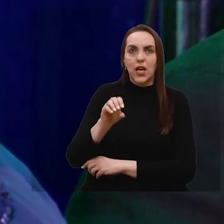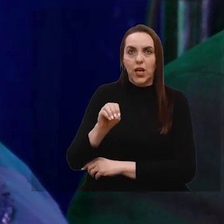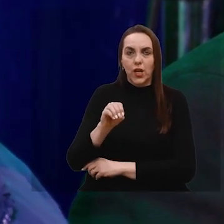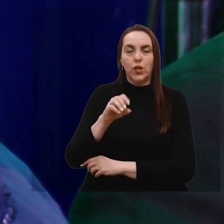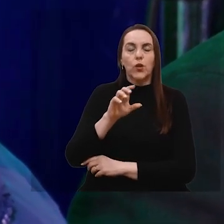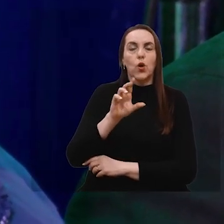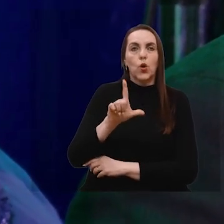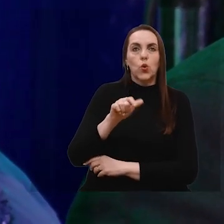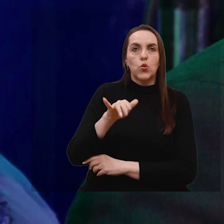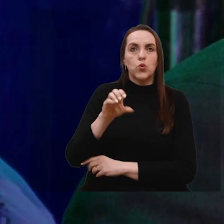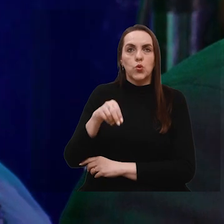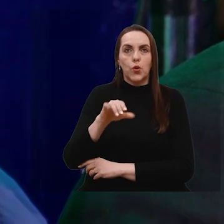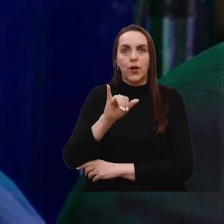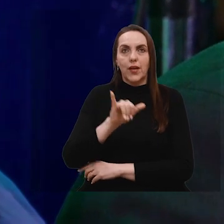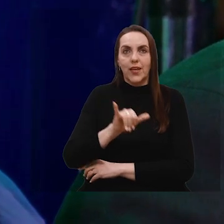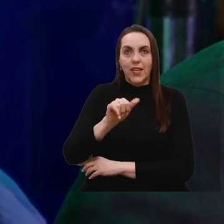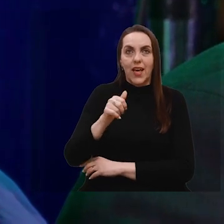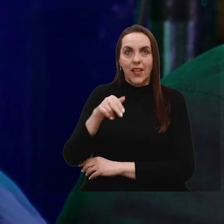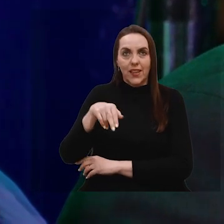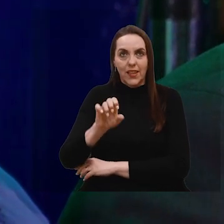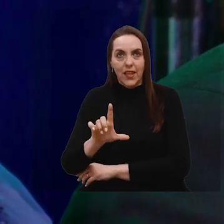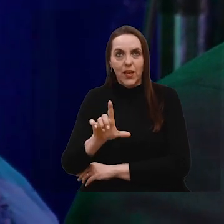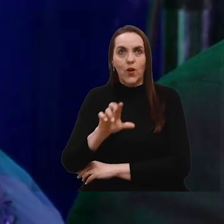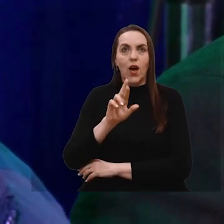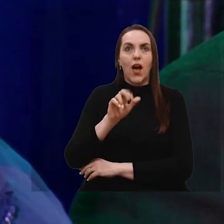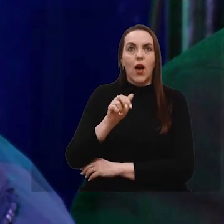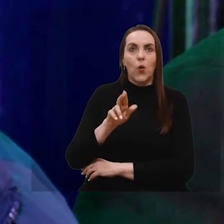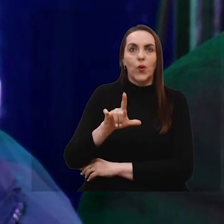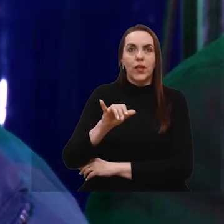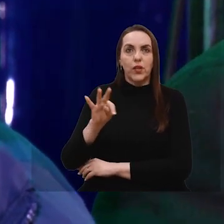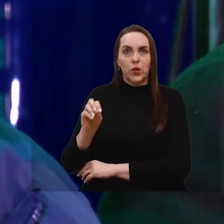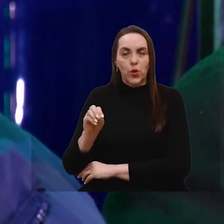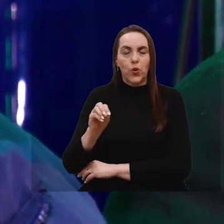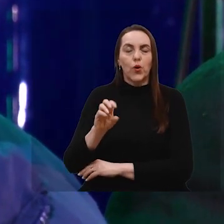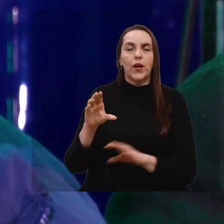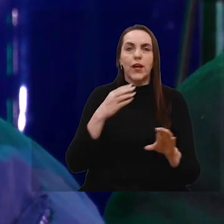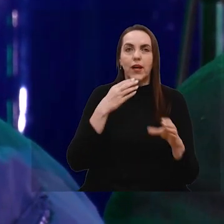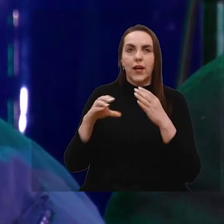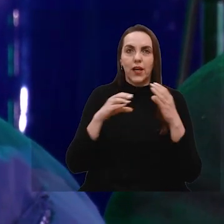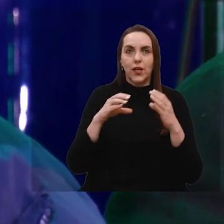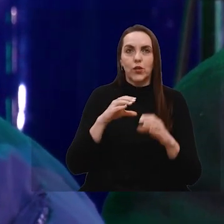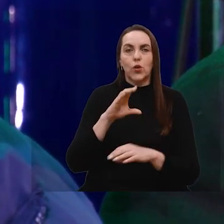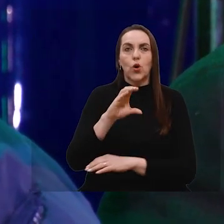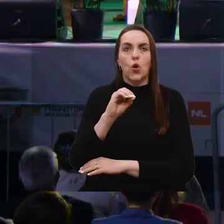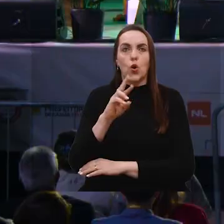né, Robson? Luciano Maia, Lúcio Ianel, Raulito Barbosa, e também Canto e